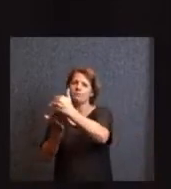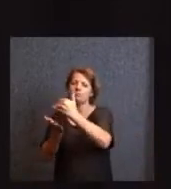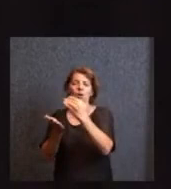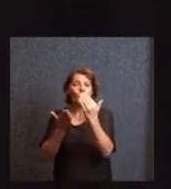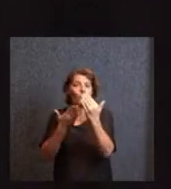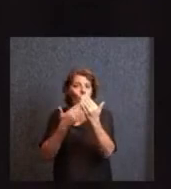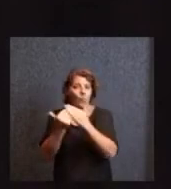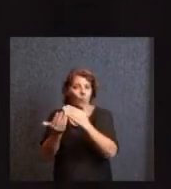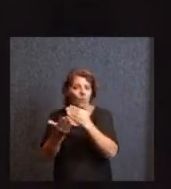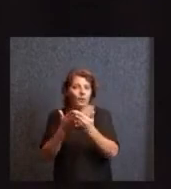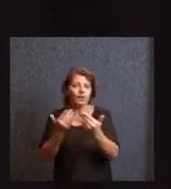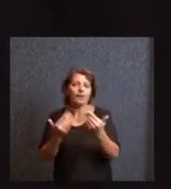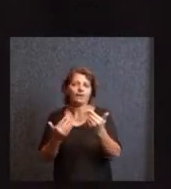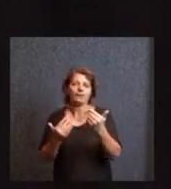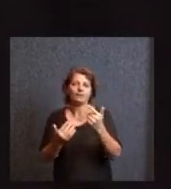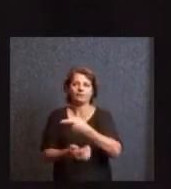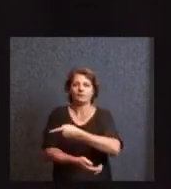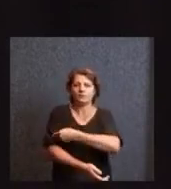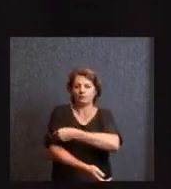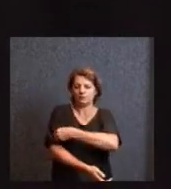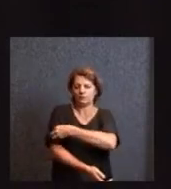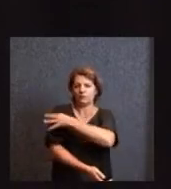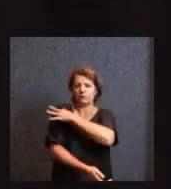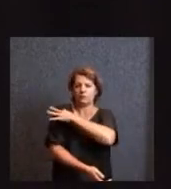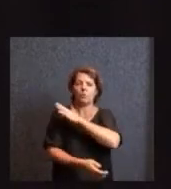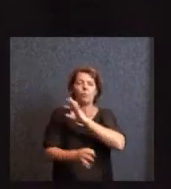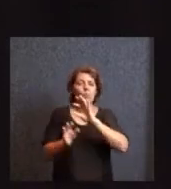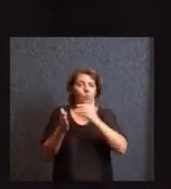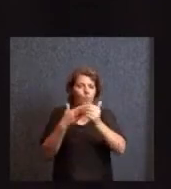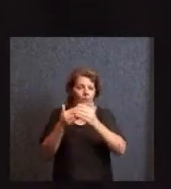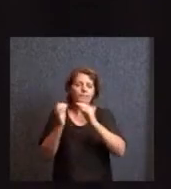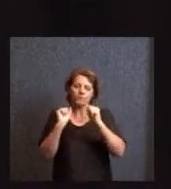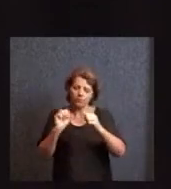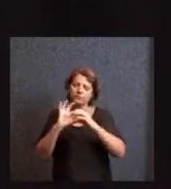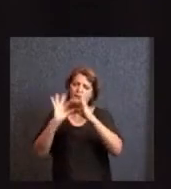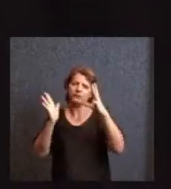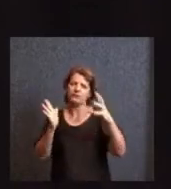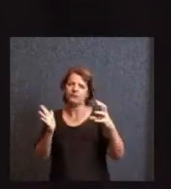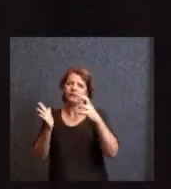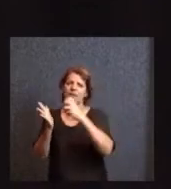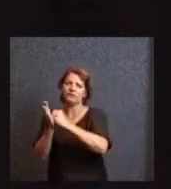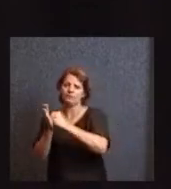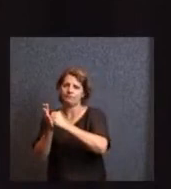dos anos escolares, desde que a escola tenha vaga, é que nós estamos também